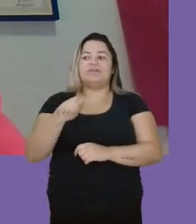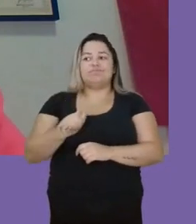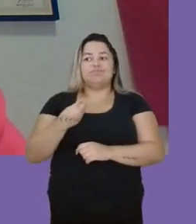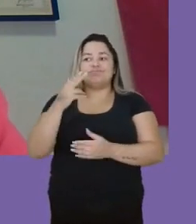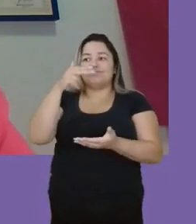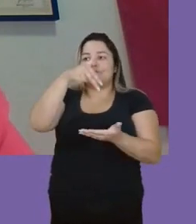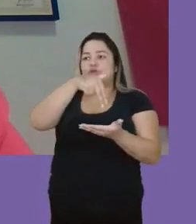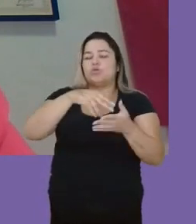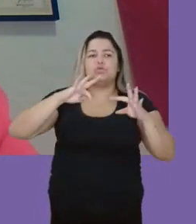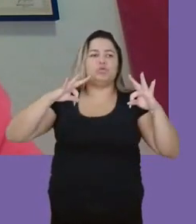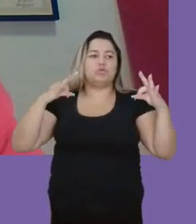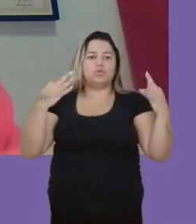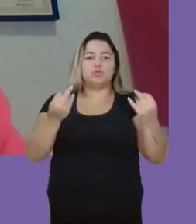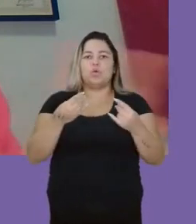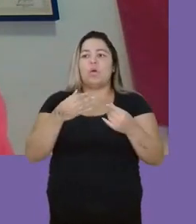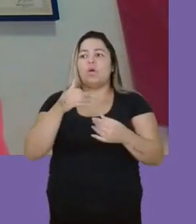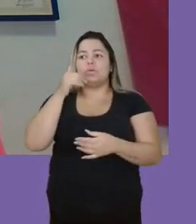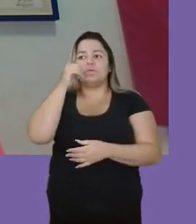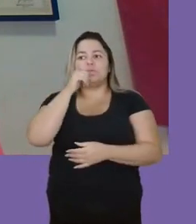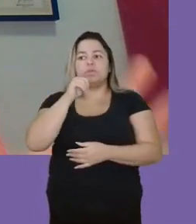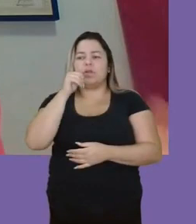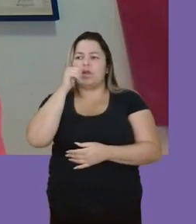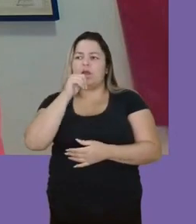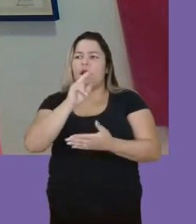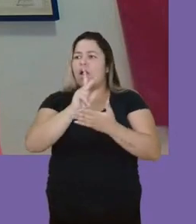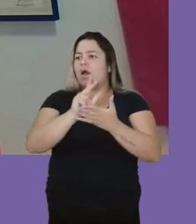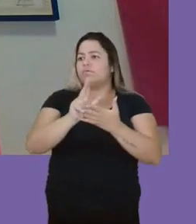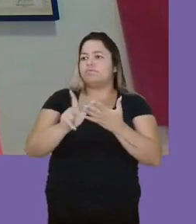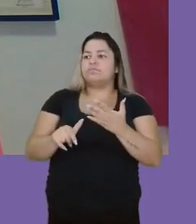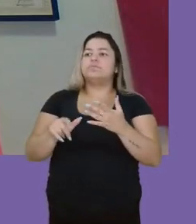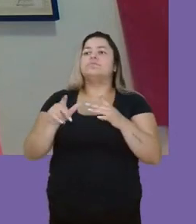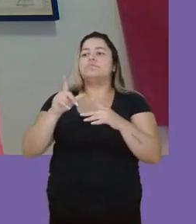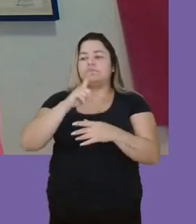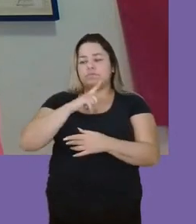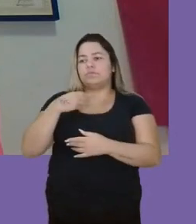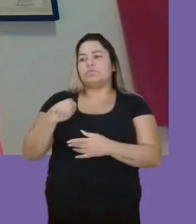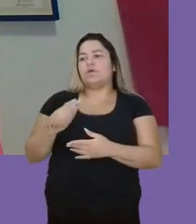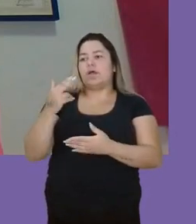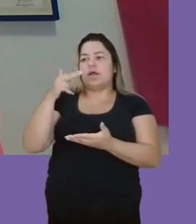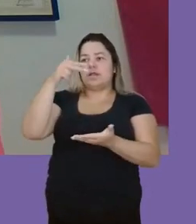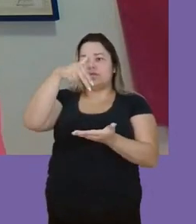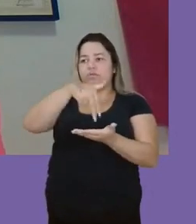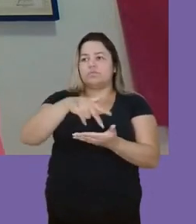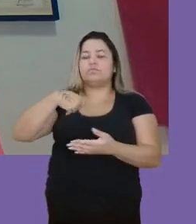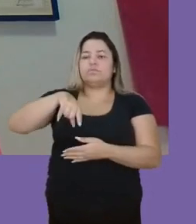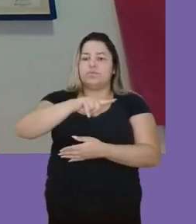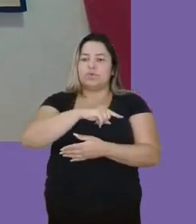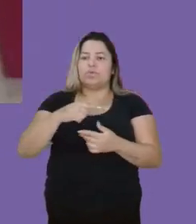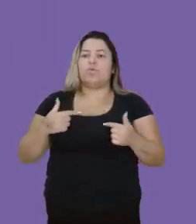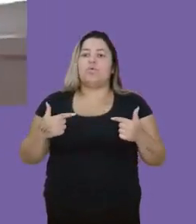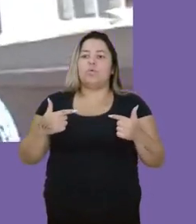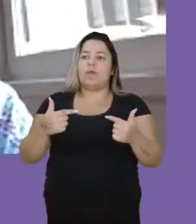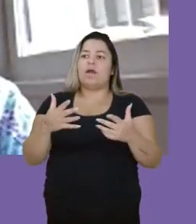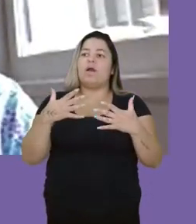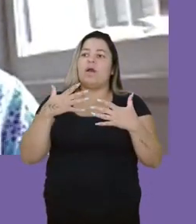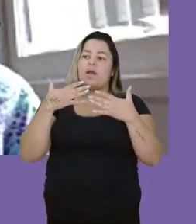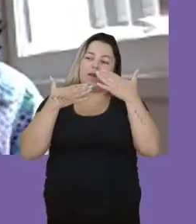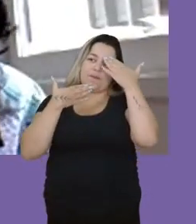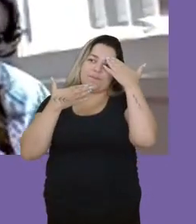estar lá, todas as mulheres, em sua ampla diversidade, têm que estar lá. E é por isso que a gente vai lutar. Obrigada.